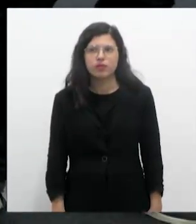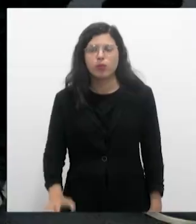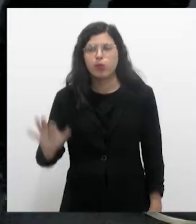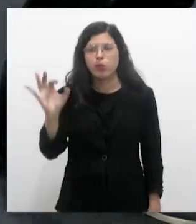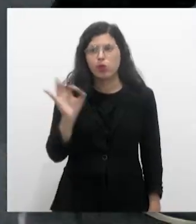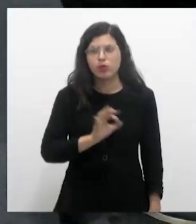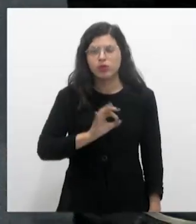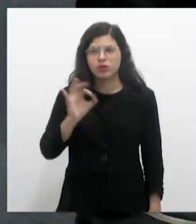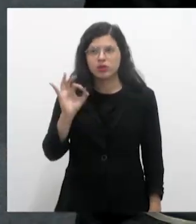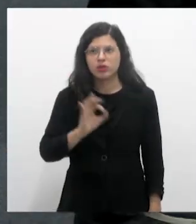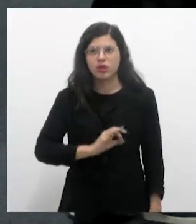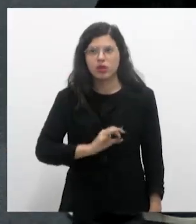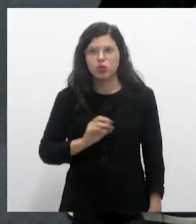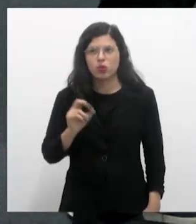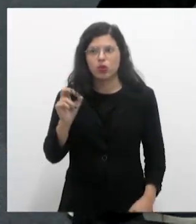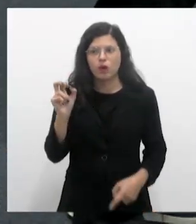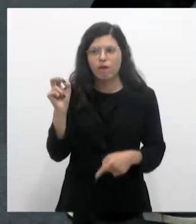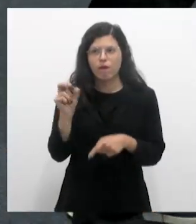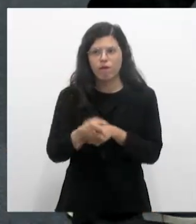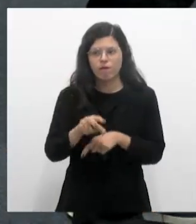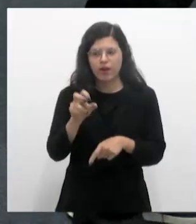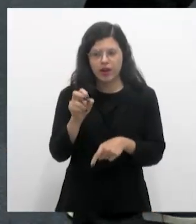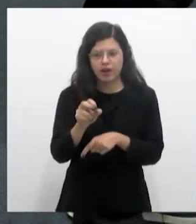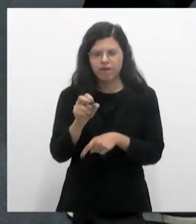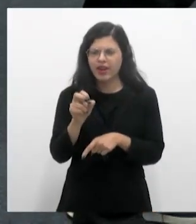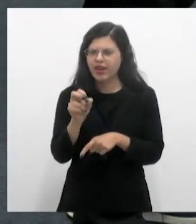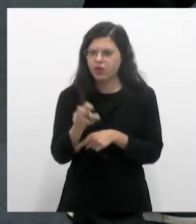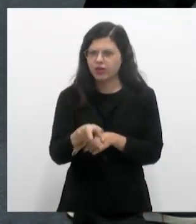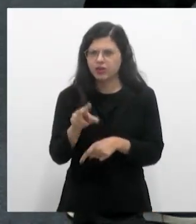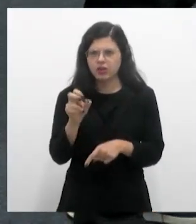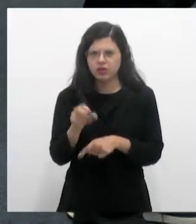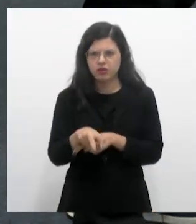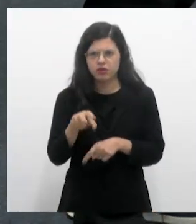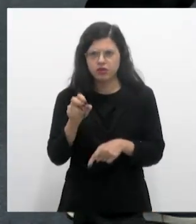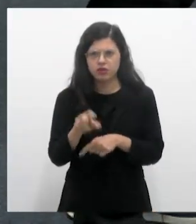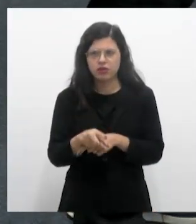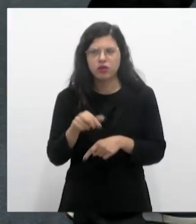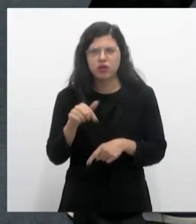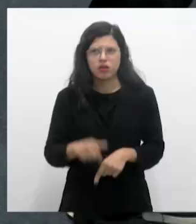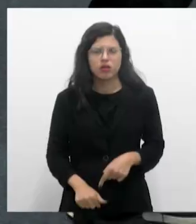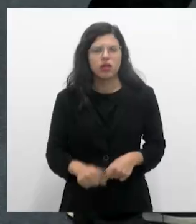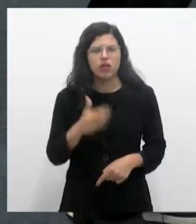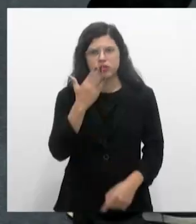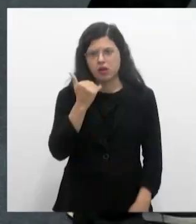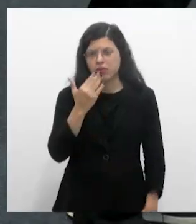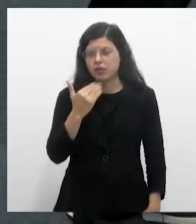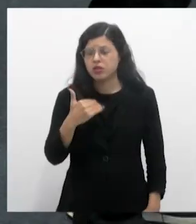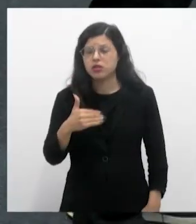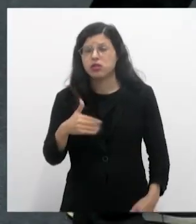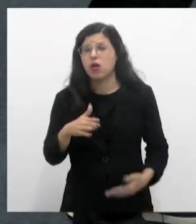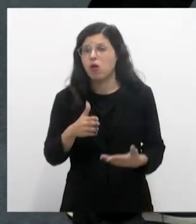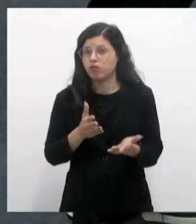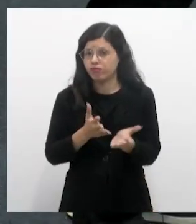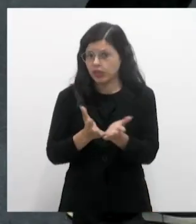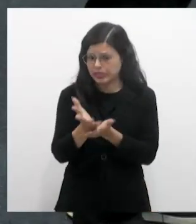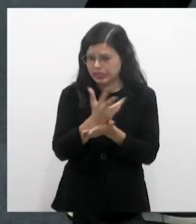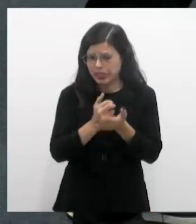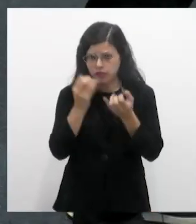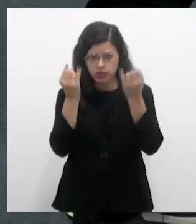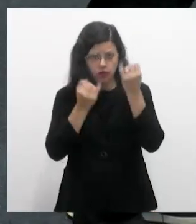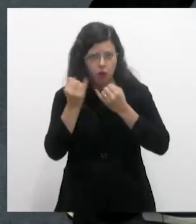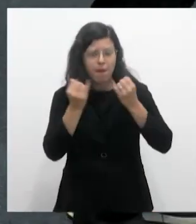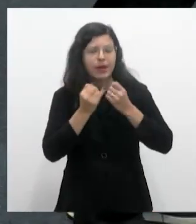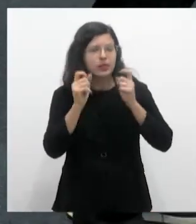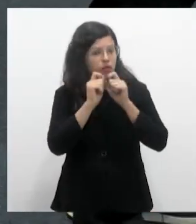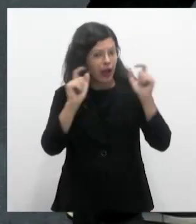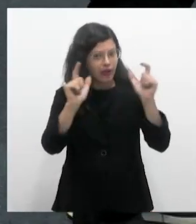5.000% de veneno sendo colocado nas nossas alimentações. Esse dado é tão alarmante de 2024 para 2025 que,